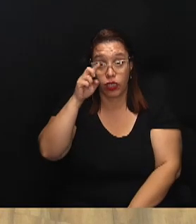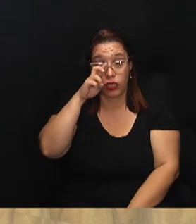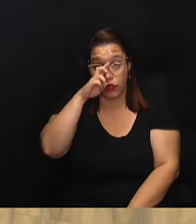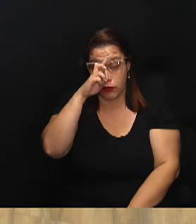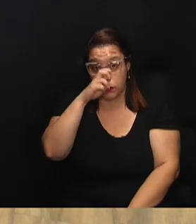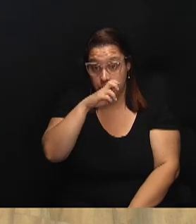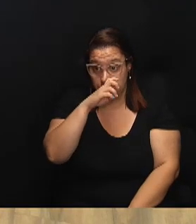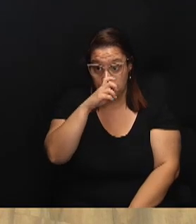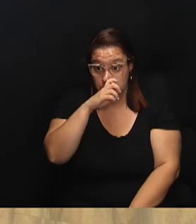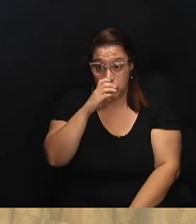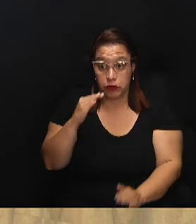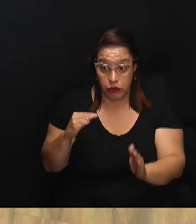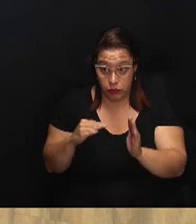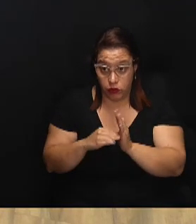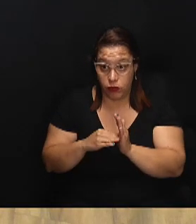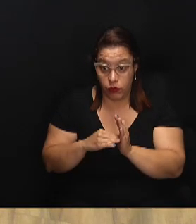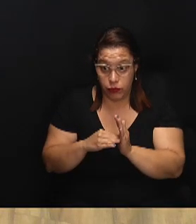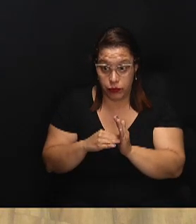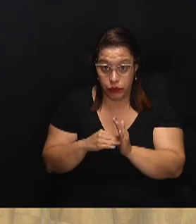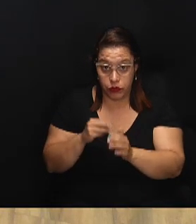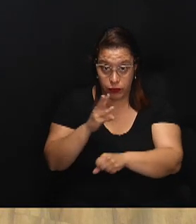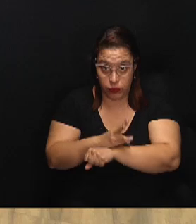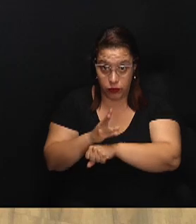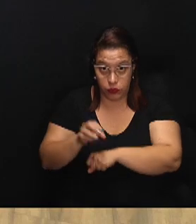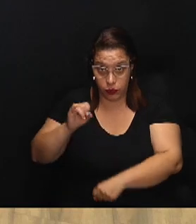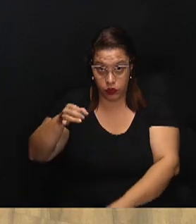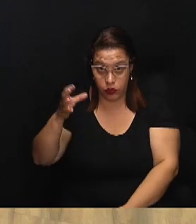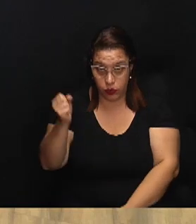quando a gente entra, inclusive, lá no site